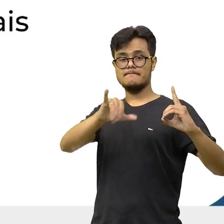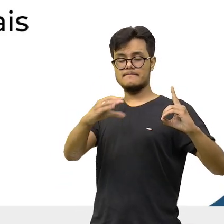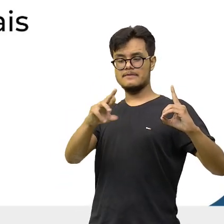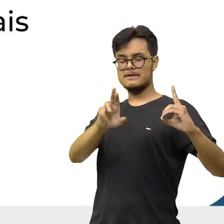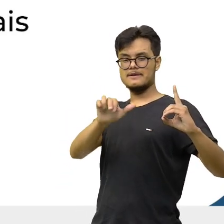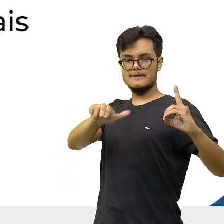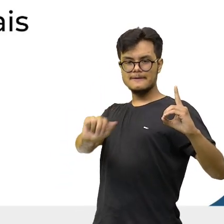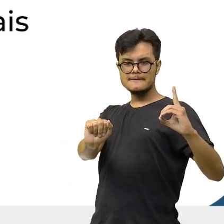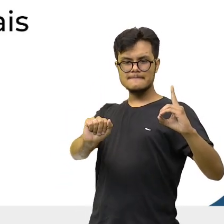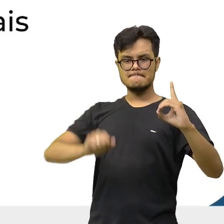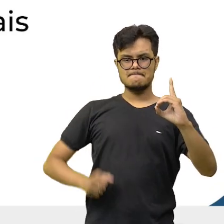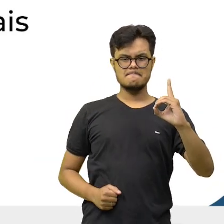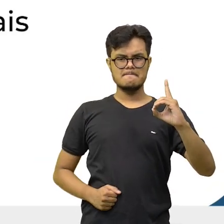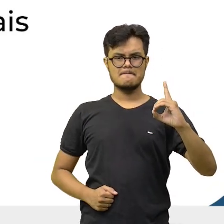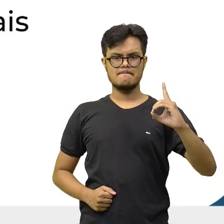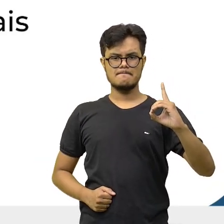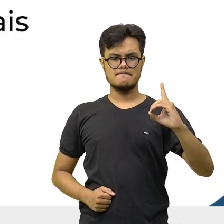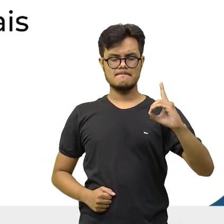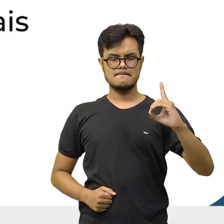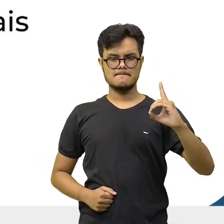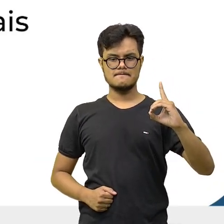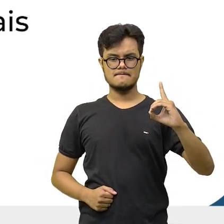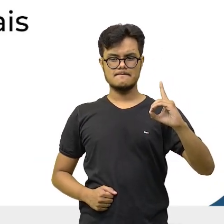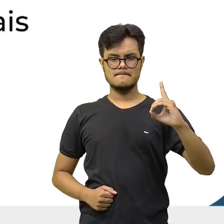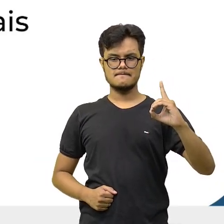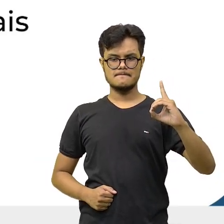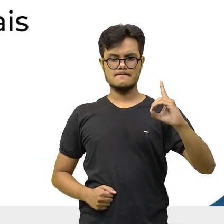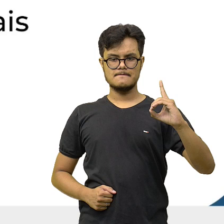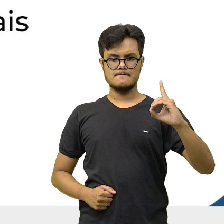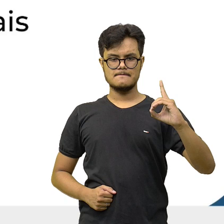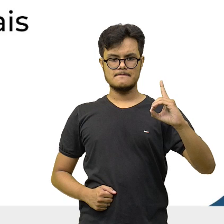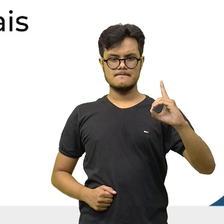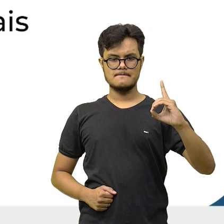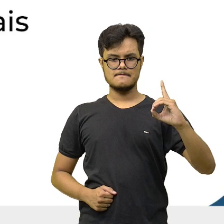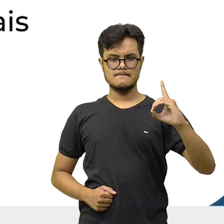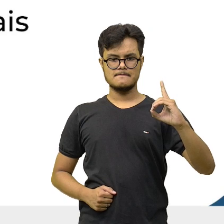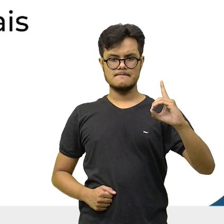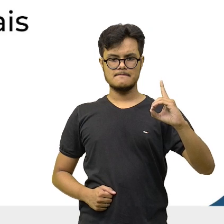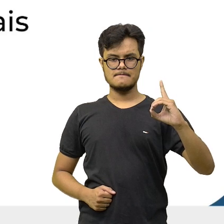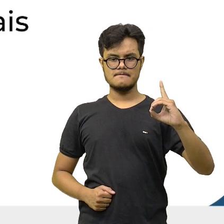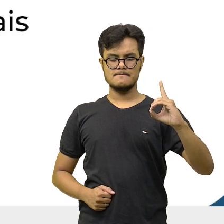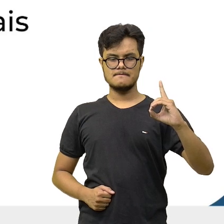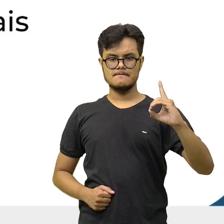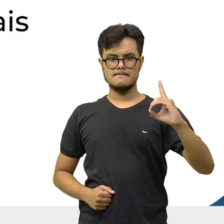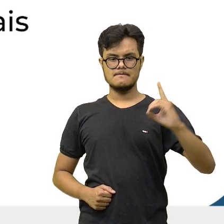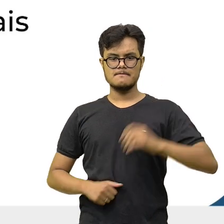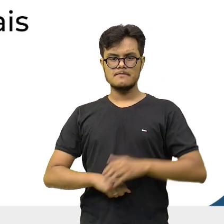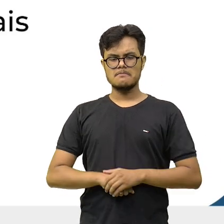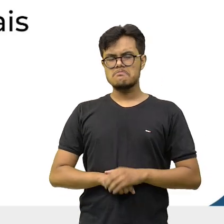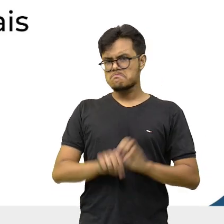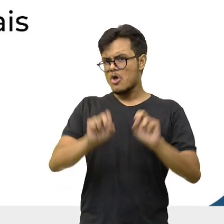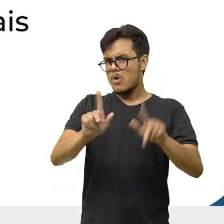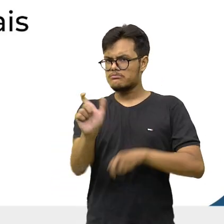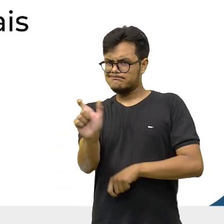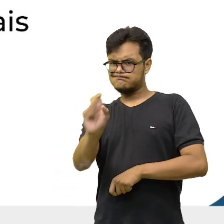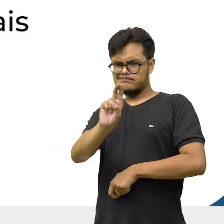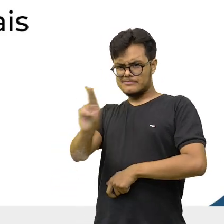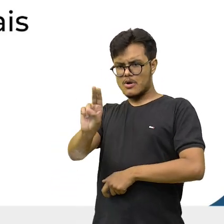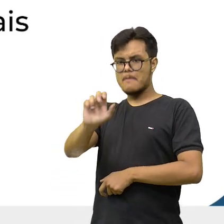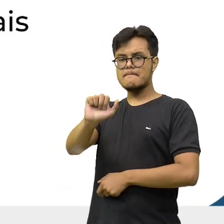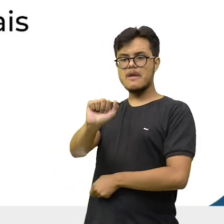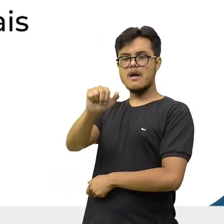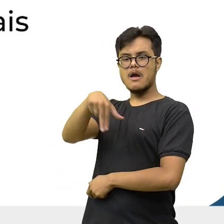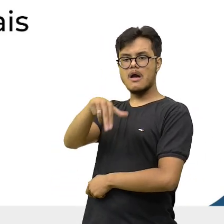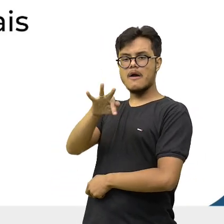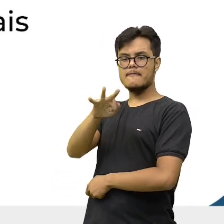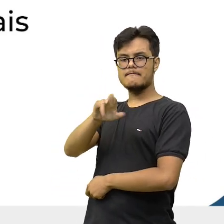hein? Mista ou anfícrina. Então, anfícrina, ok, com produção de enzimas